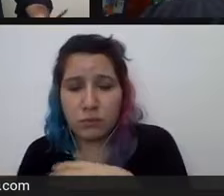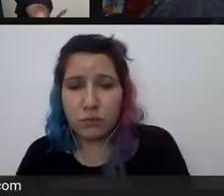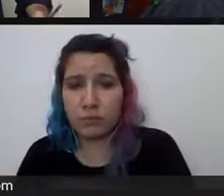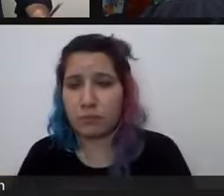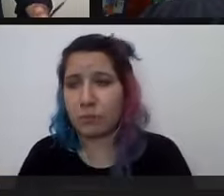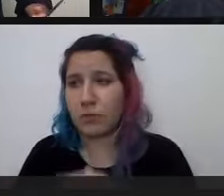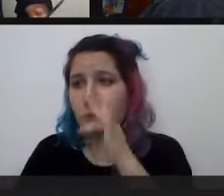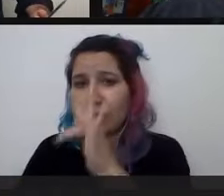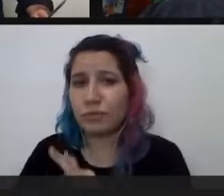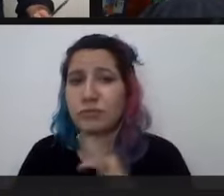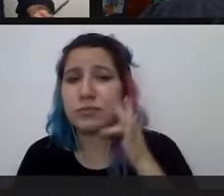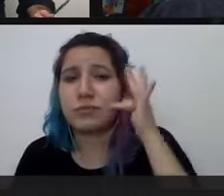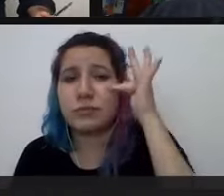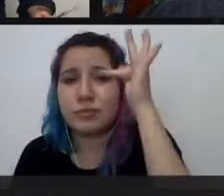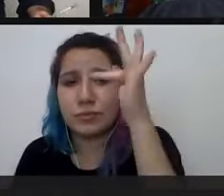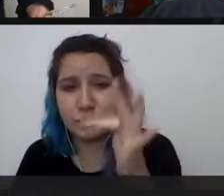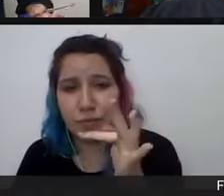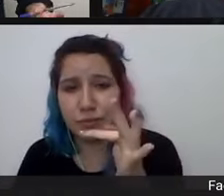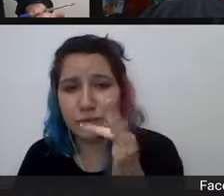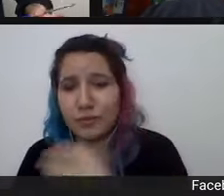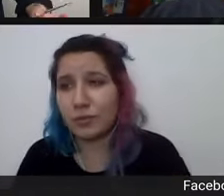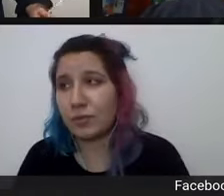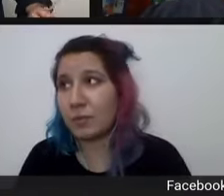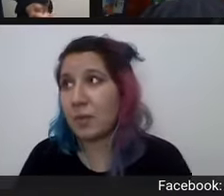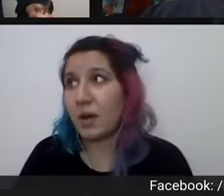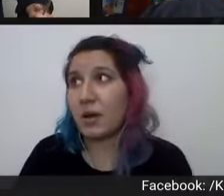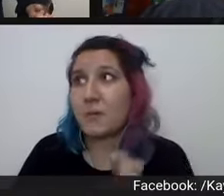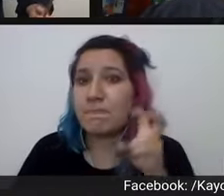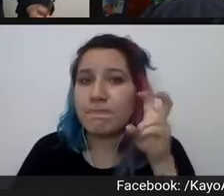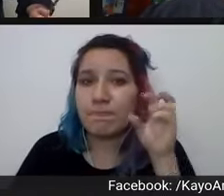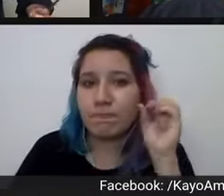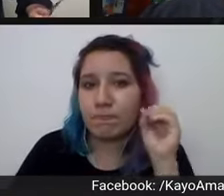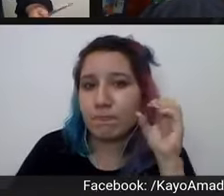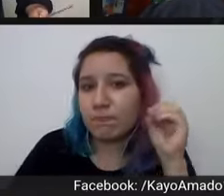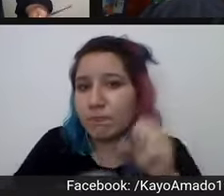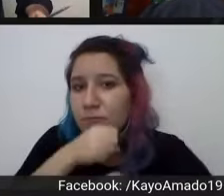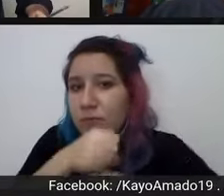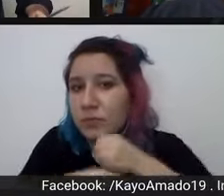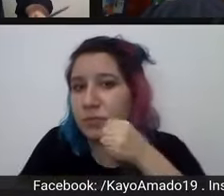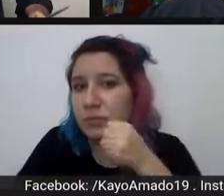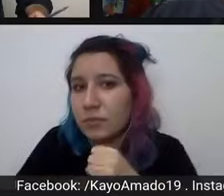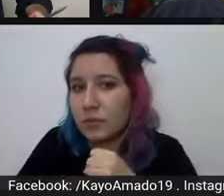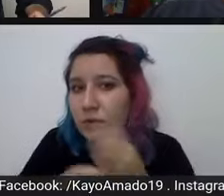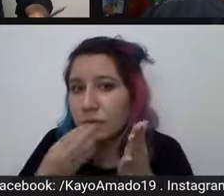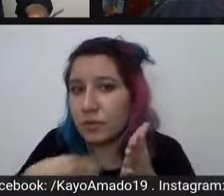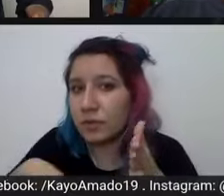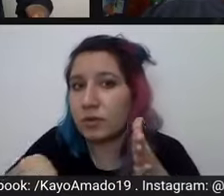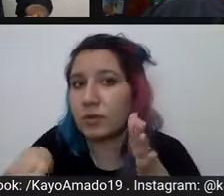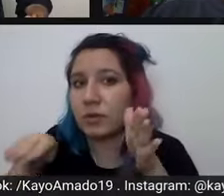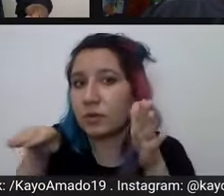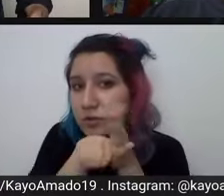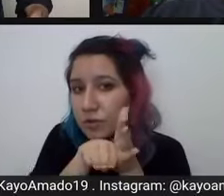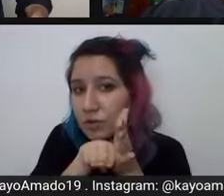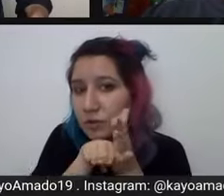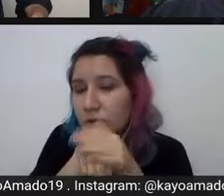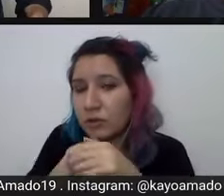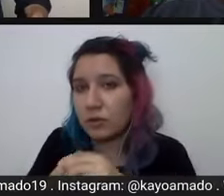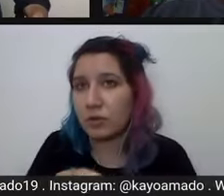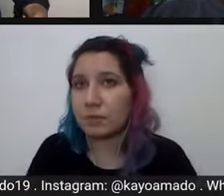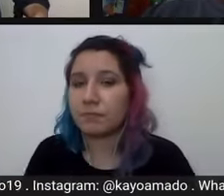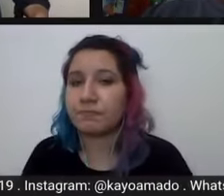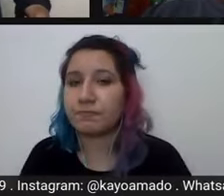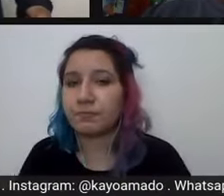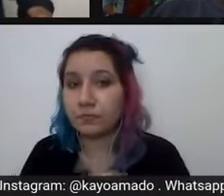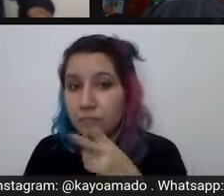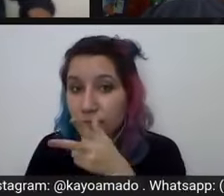futuro da cidade, para os 500 anos da cidade que está chegando daqui a 12 anos. Então, antes de mais nada, vamos ver um vídeo e aí eu quero